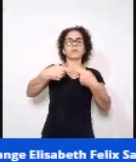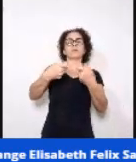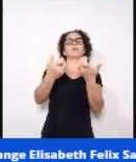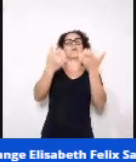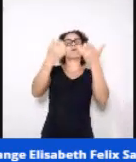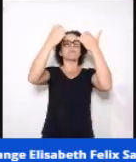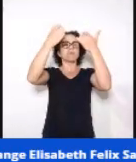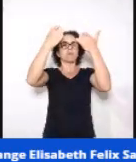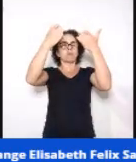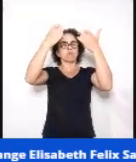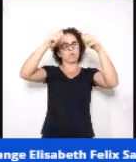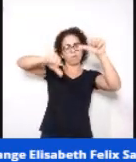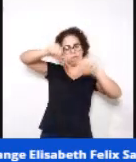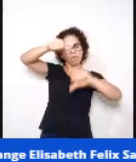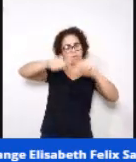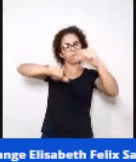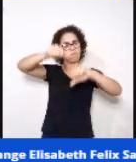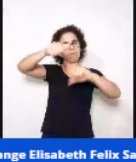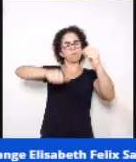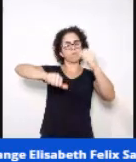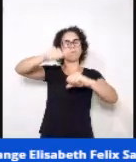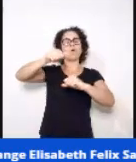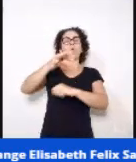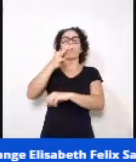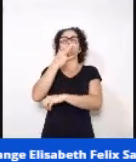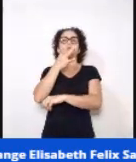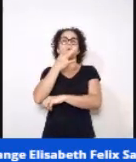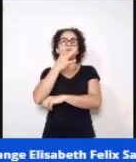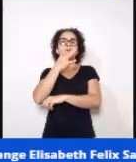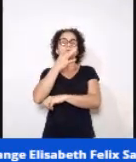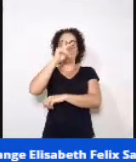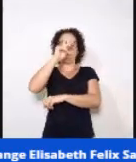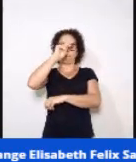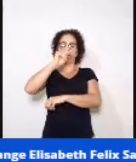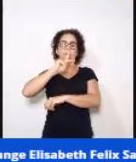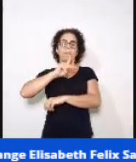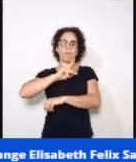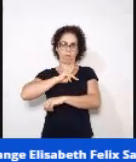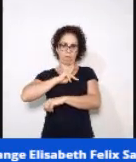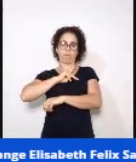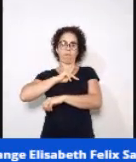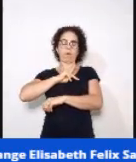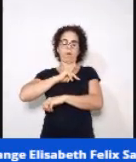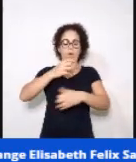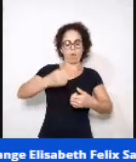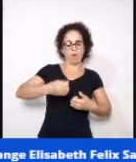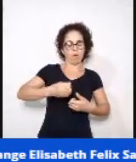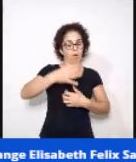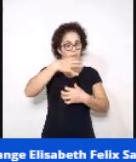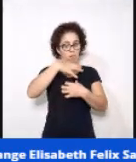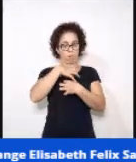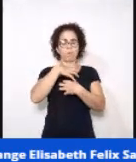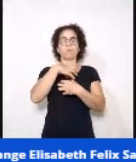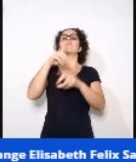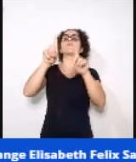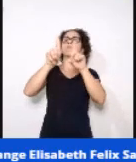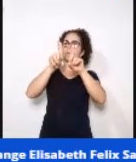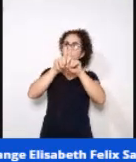emoções, reconhecer a do outro, ou seja, entender o que o outro também está sentindo e como lidar com